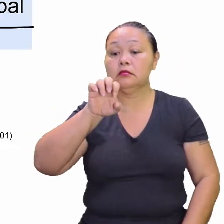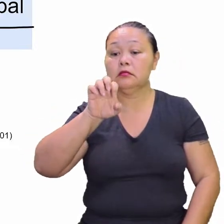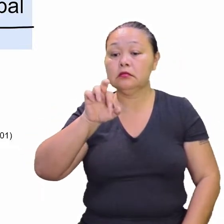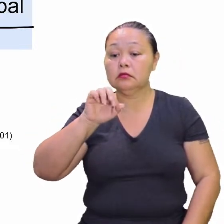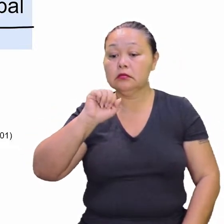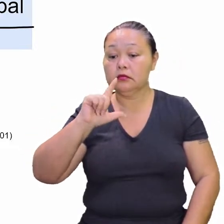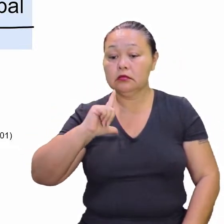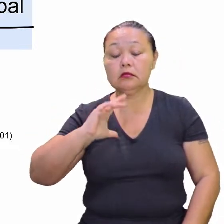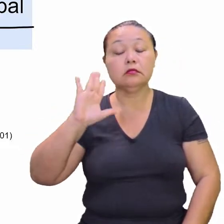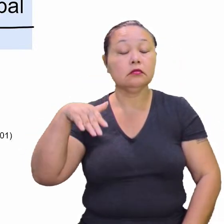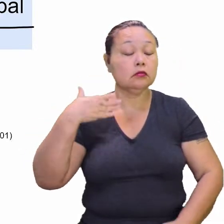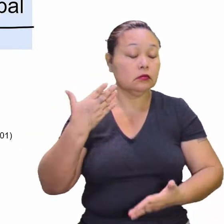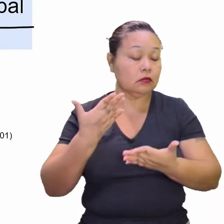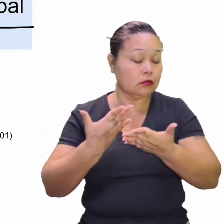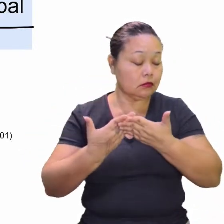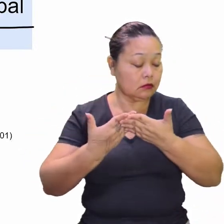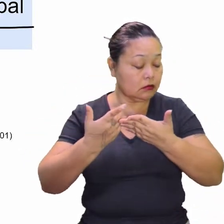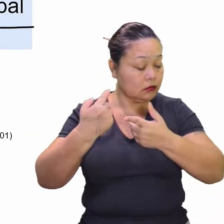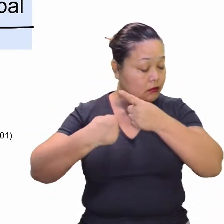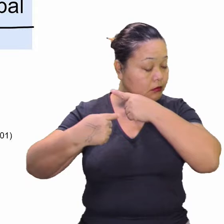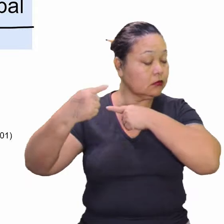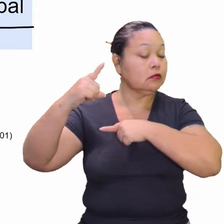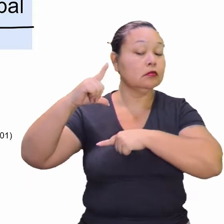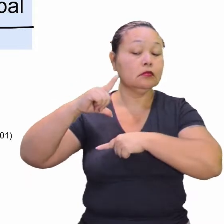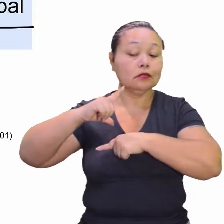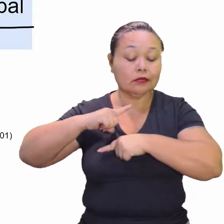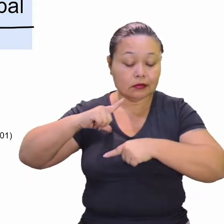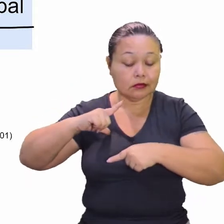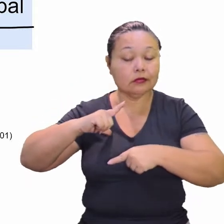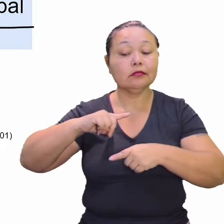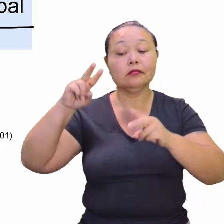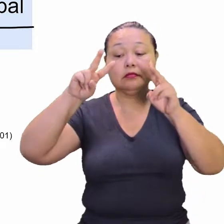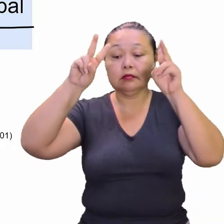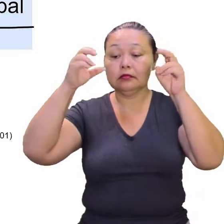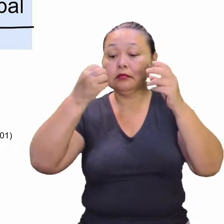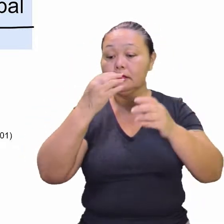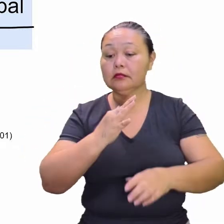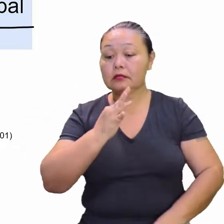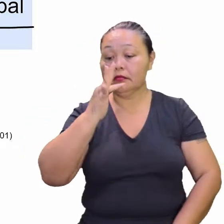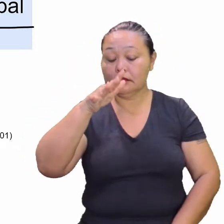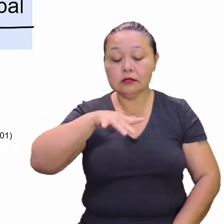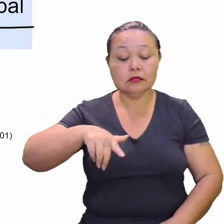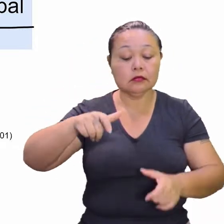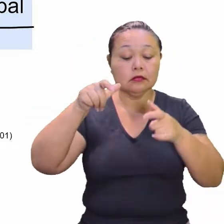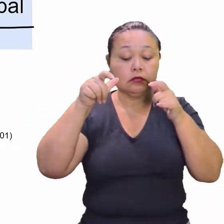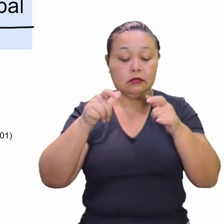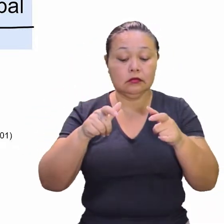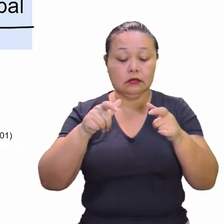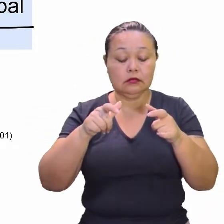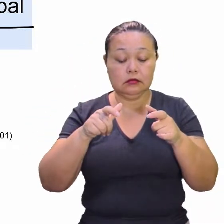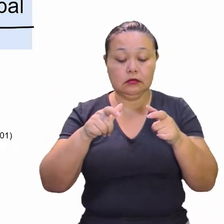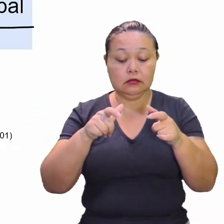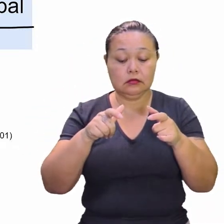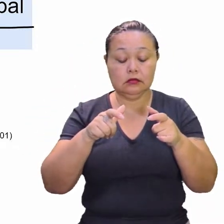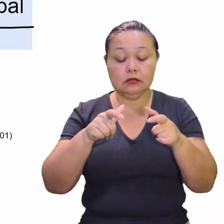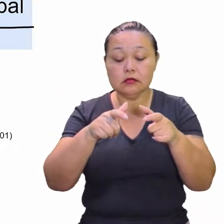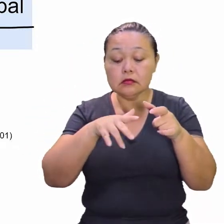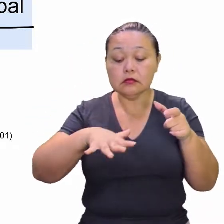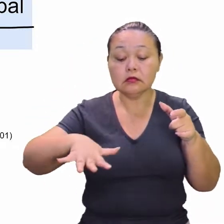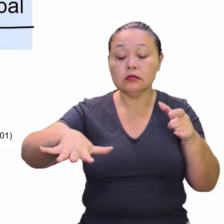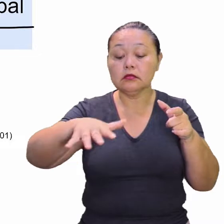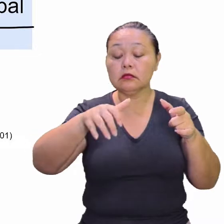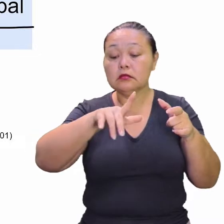já vimos em aulas passadas a questão do Bom Futuro. Muito bem. Um lugar com